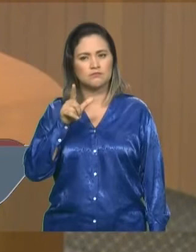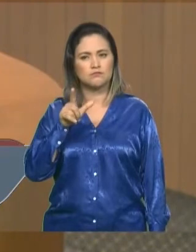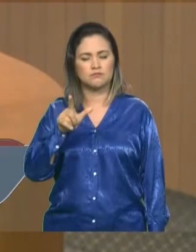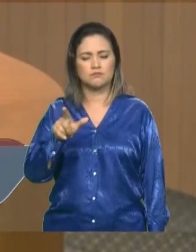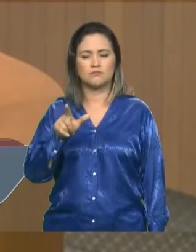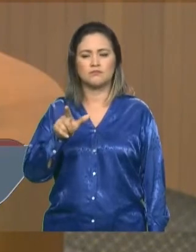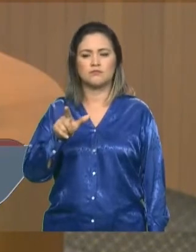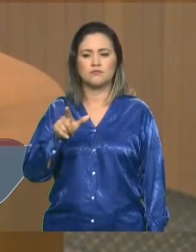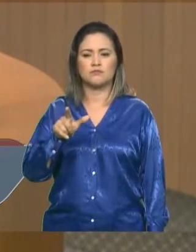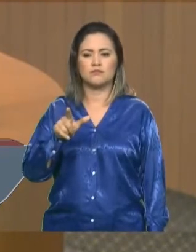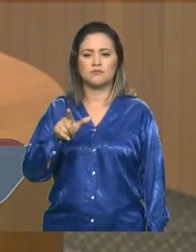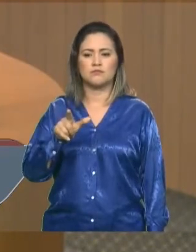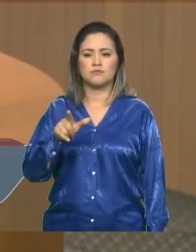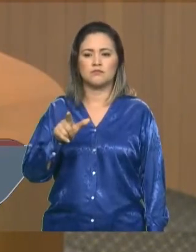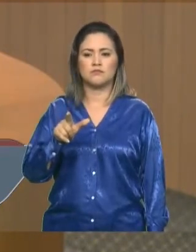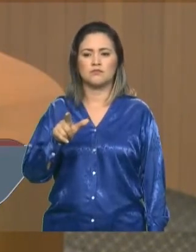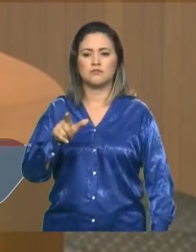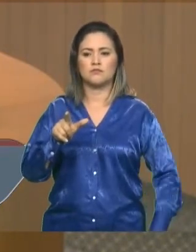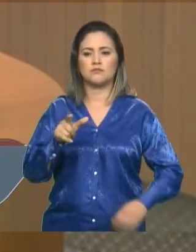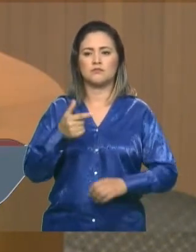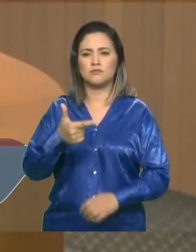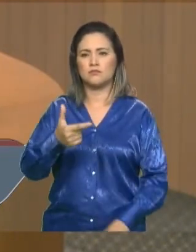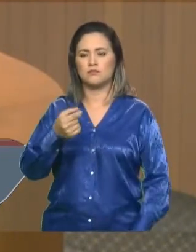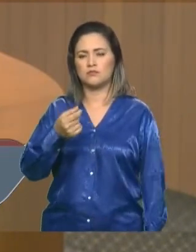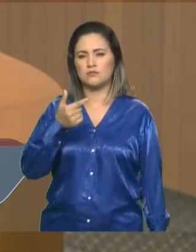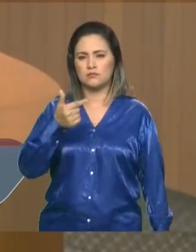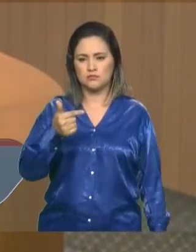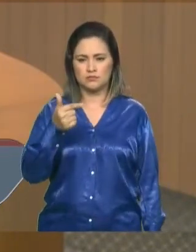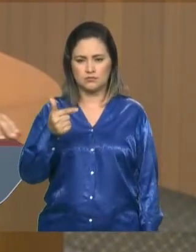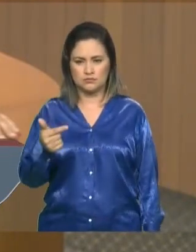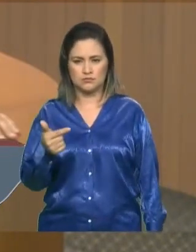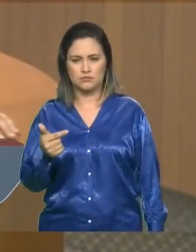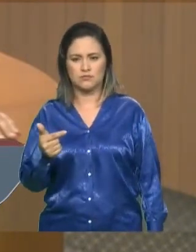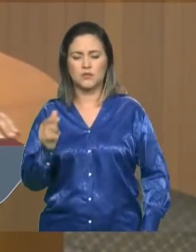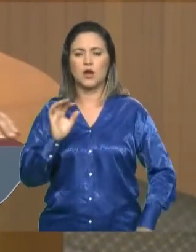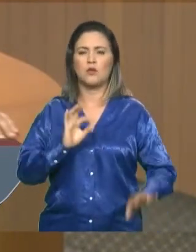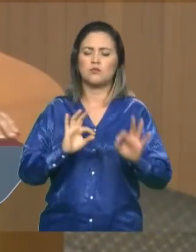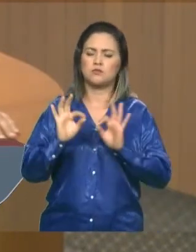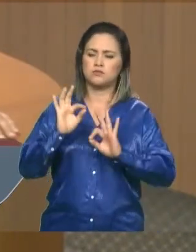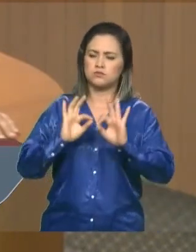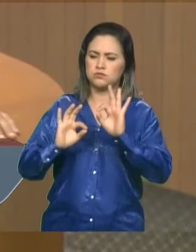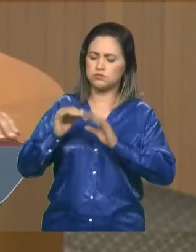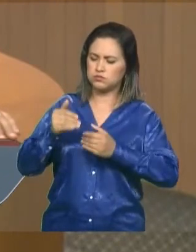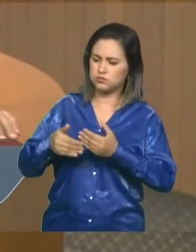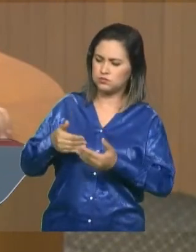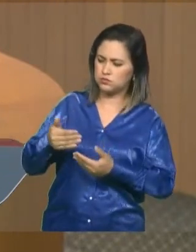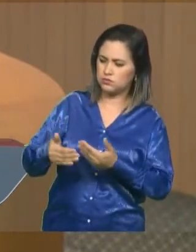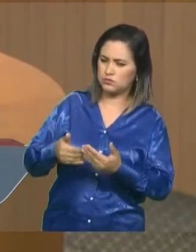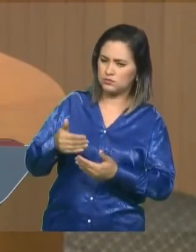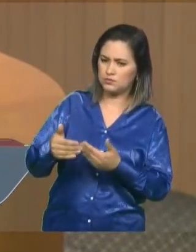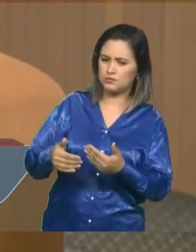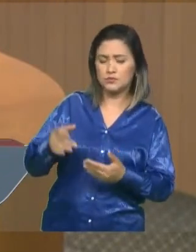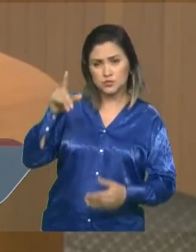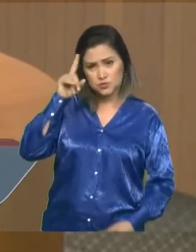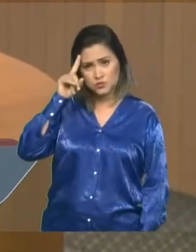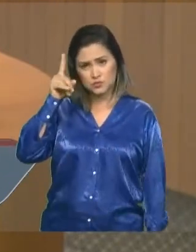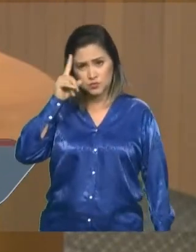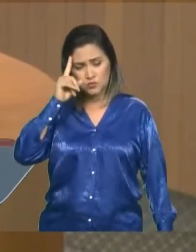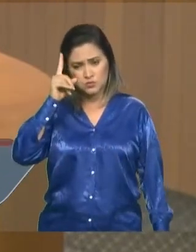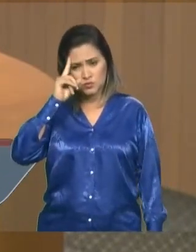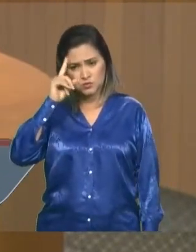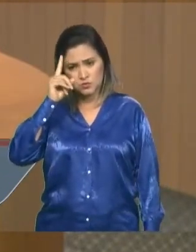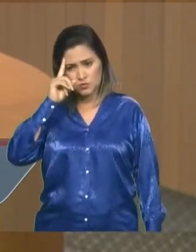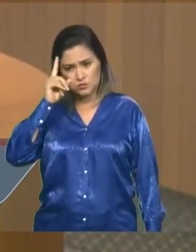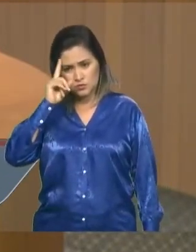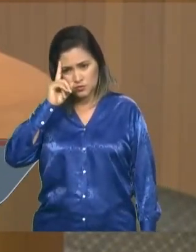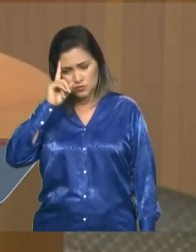Neto, na chapa majoritária em 2022. É uma construção a ser dialogada todos os dias, mas que tem